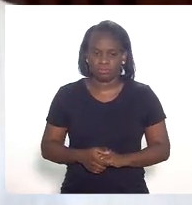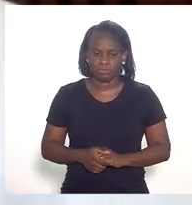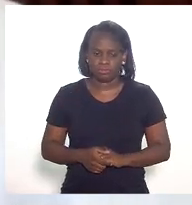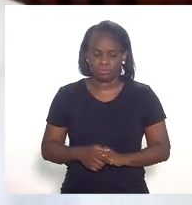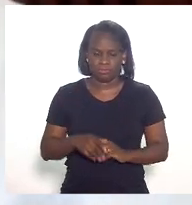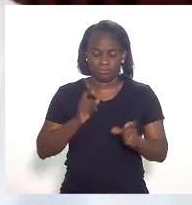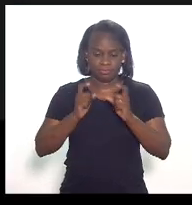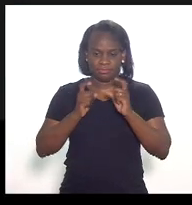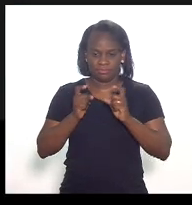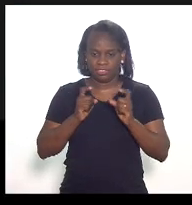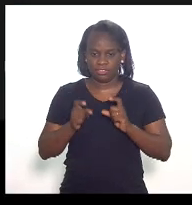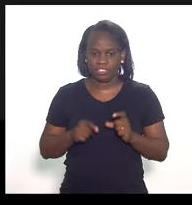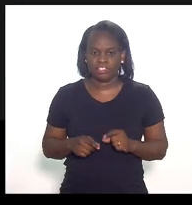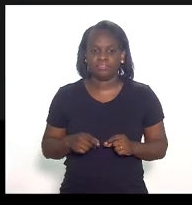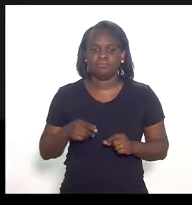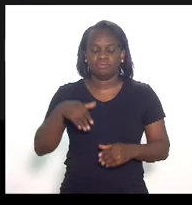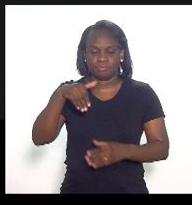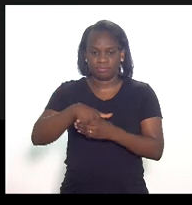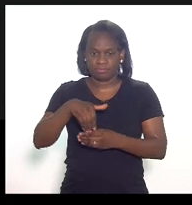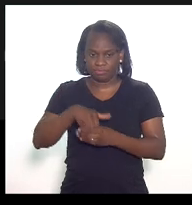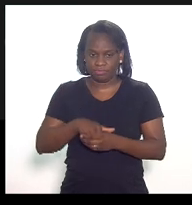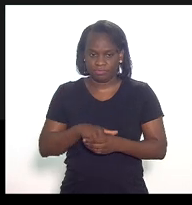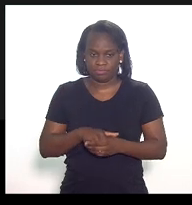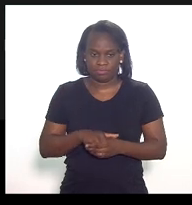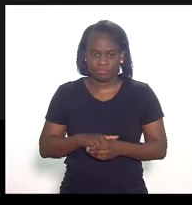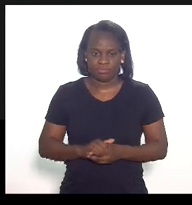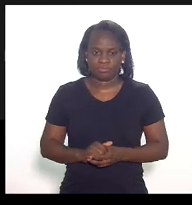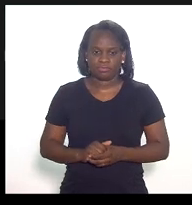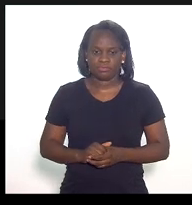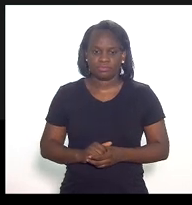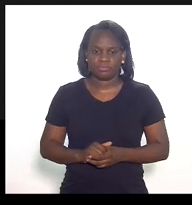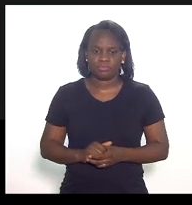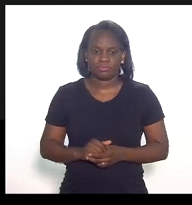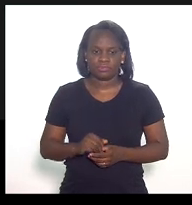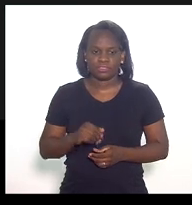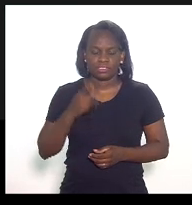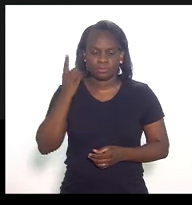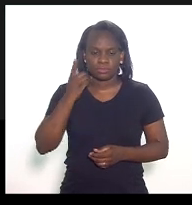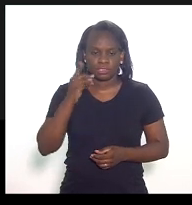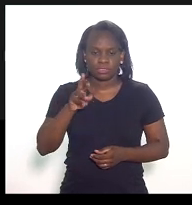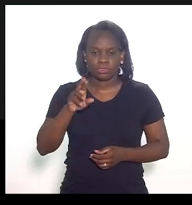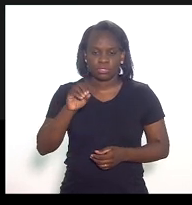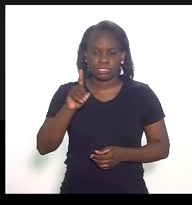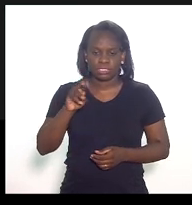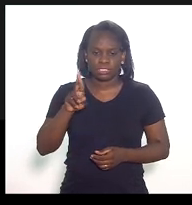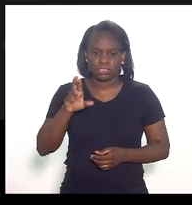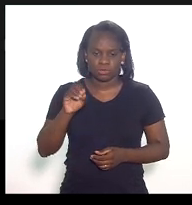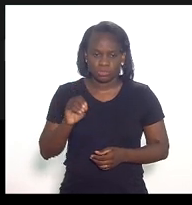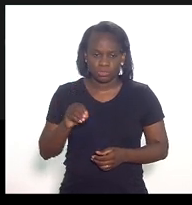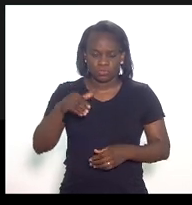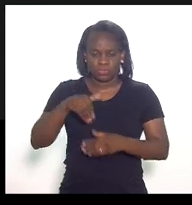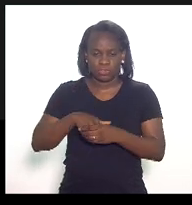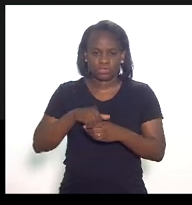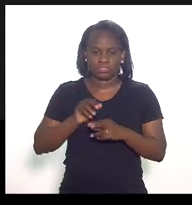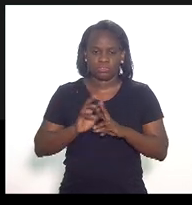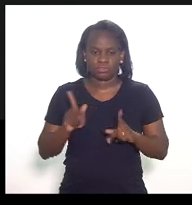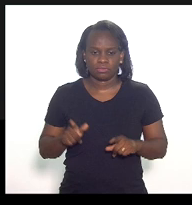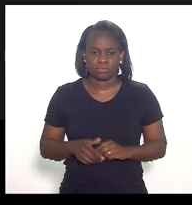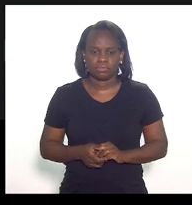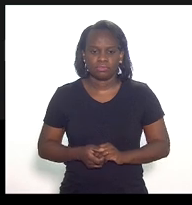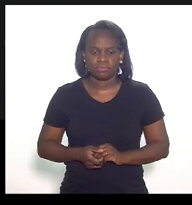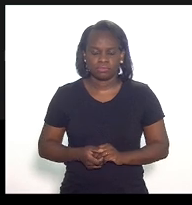Em discussão, em votação... Tem um voto divergente. Deputado, né? Voto divergente, deputado Rodrigo Amorim, para